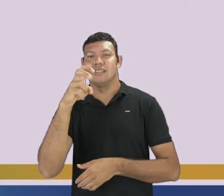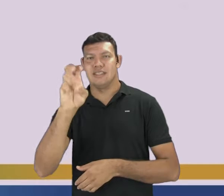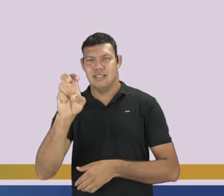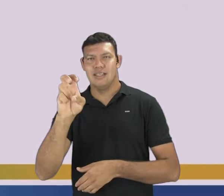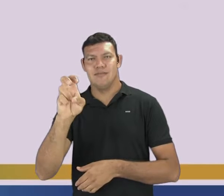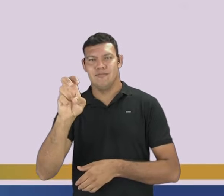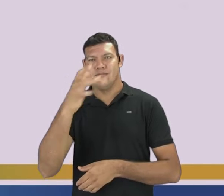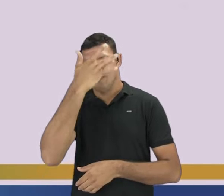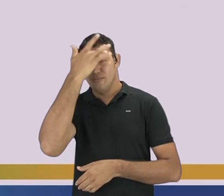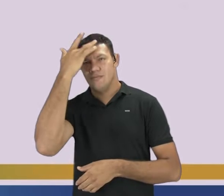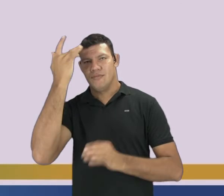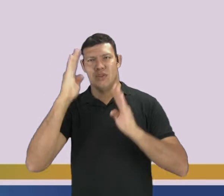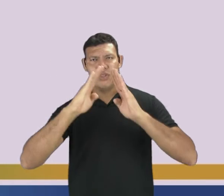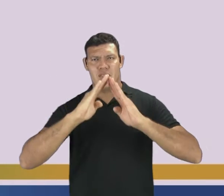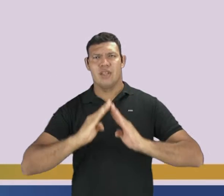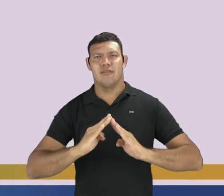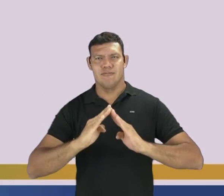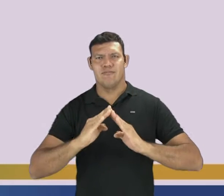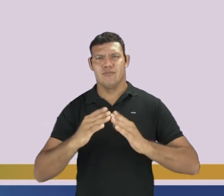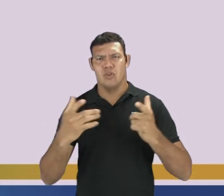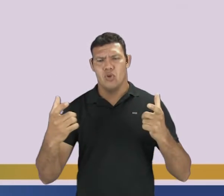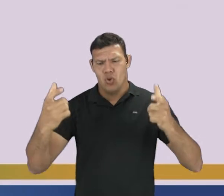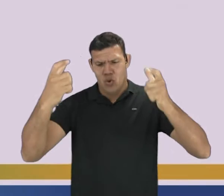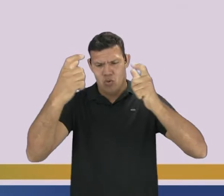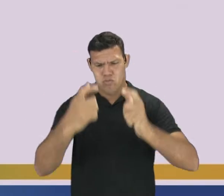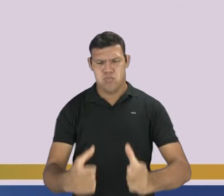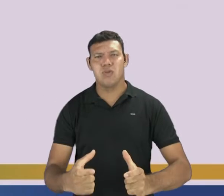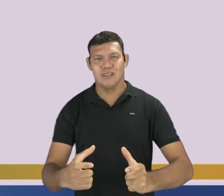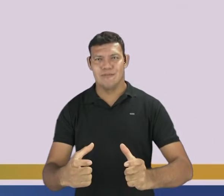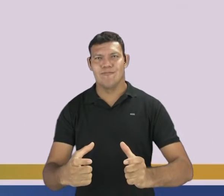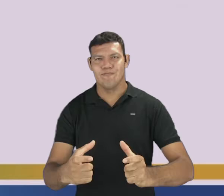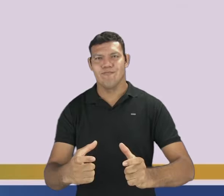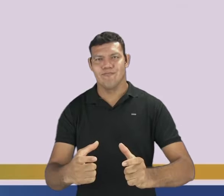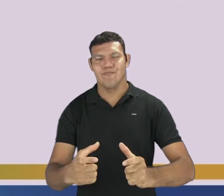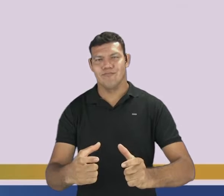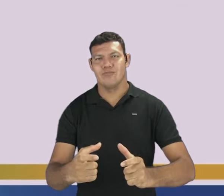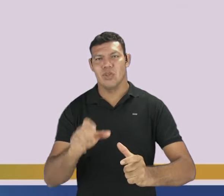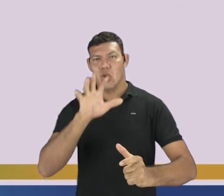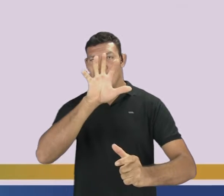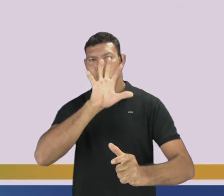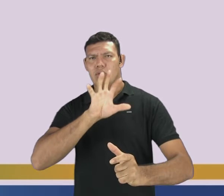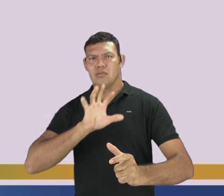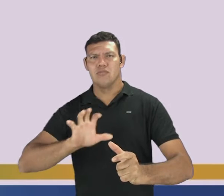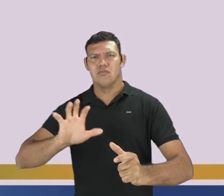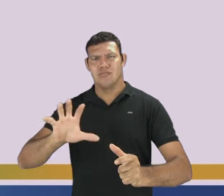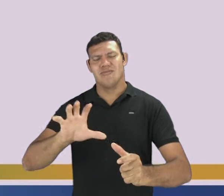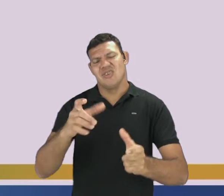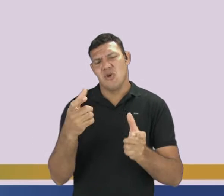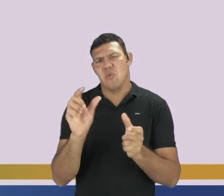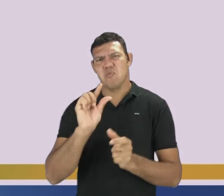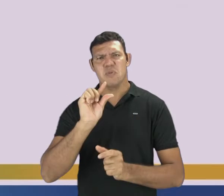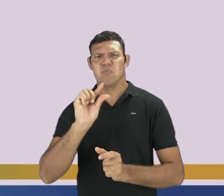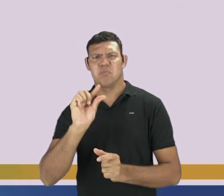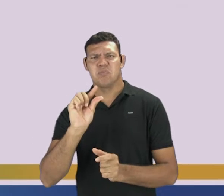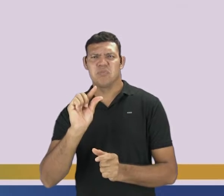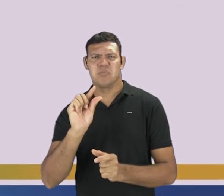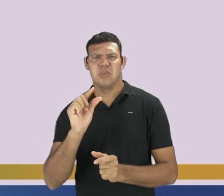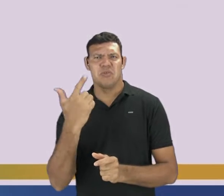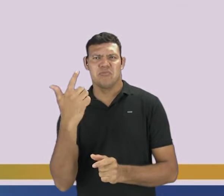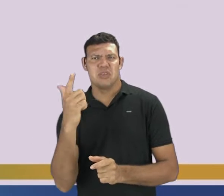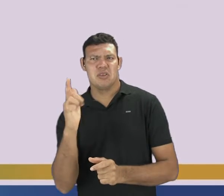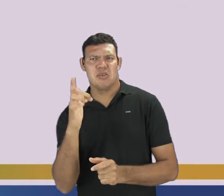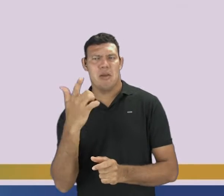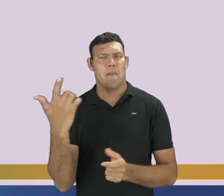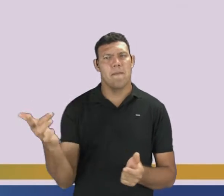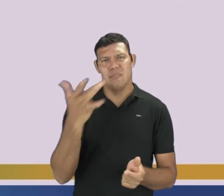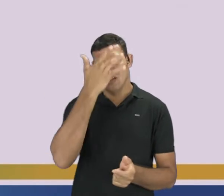quilômetro quadrado, ou seja, o seu espaço, né, o espaço territorial dessa região, ele é pouco habitado.